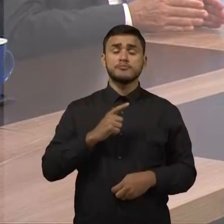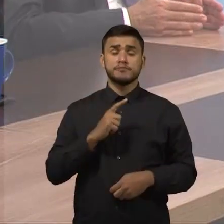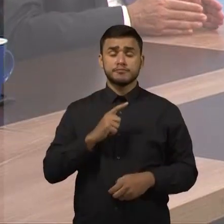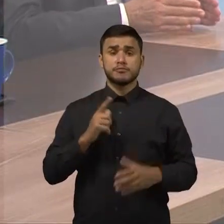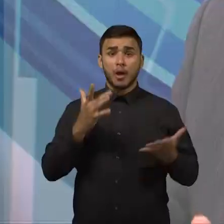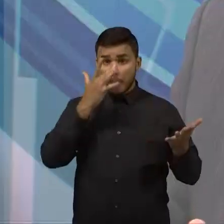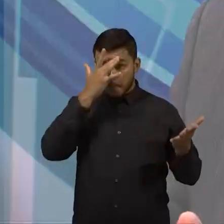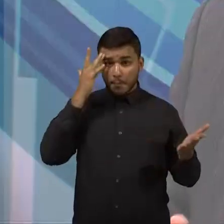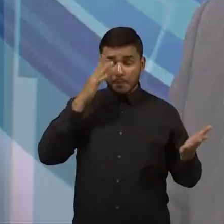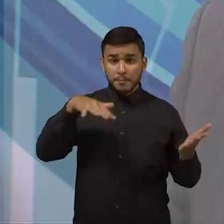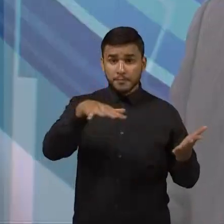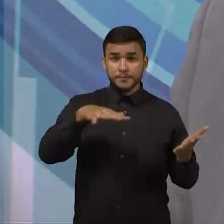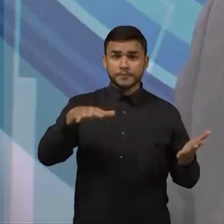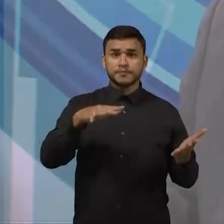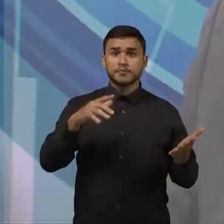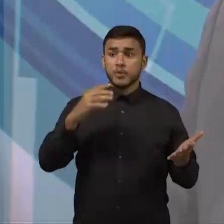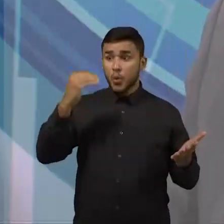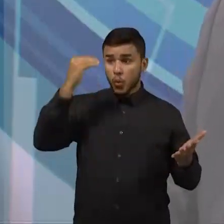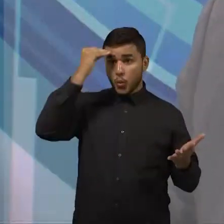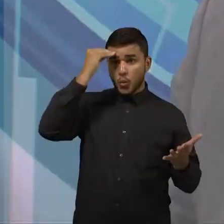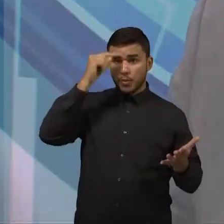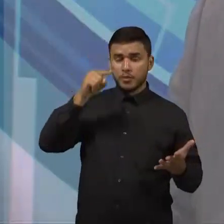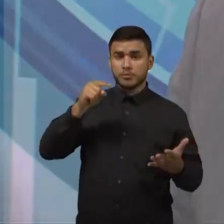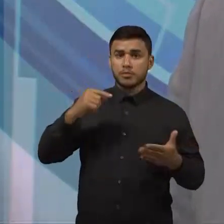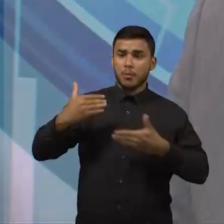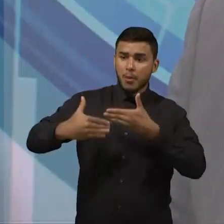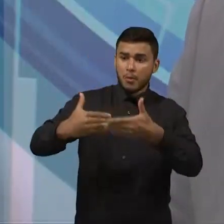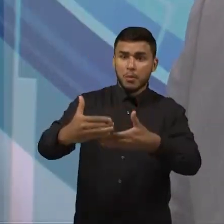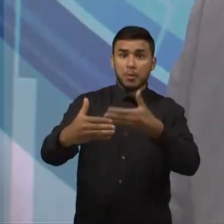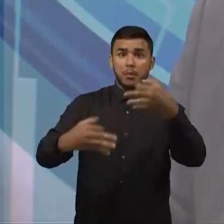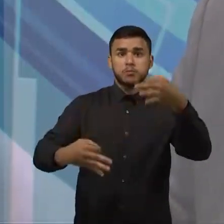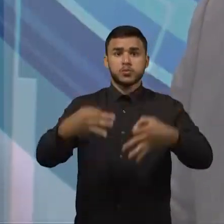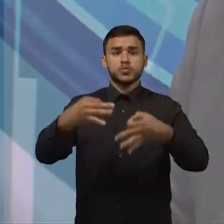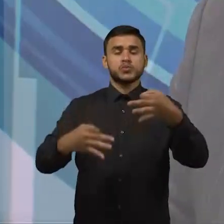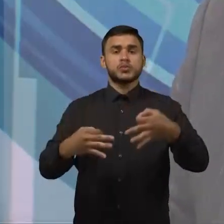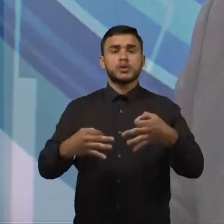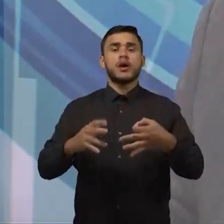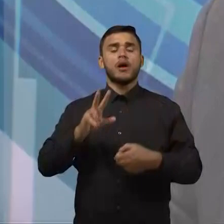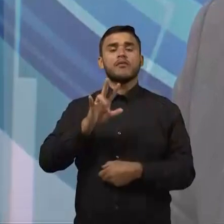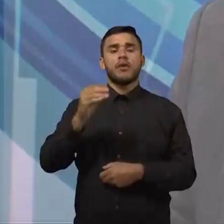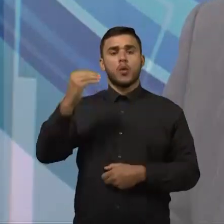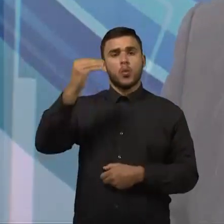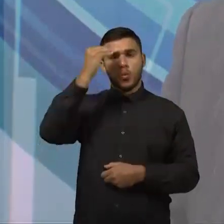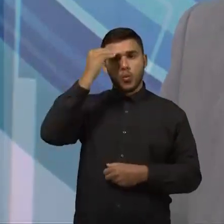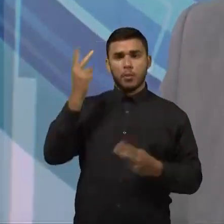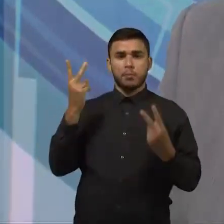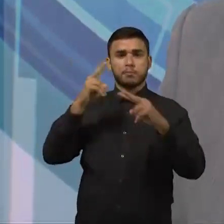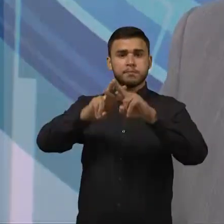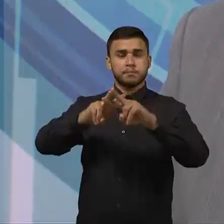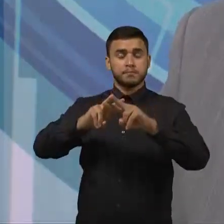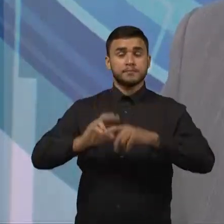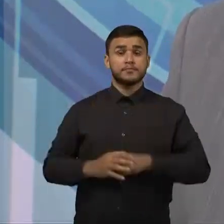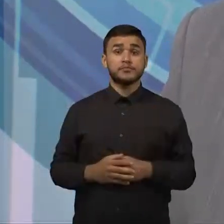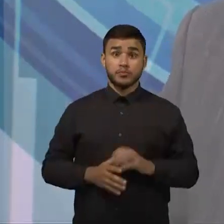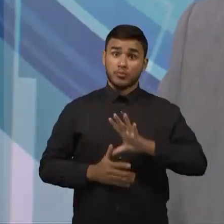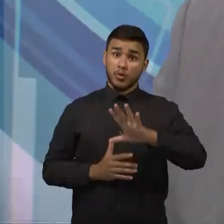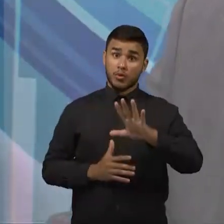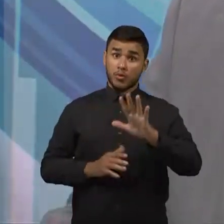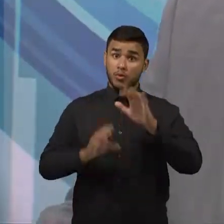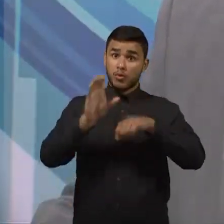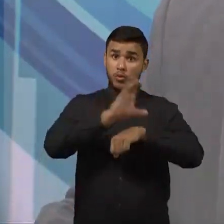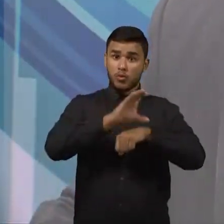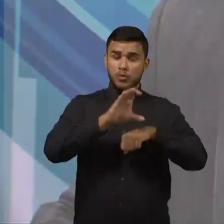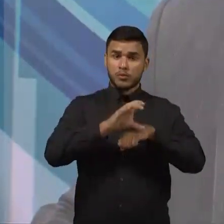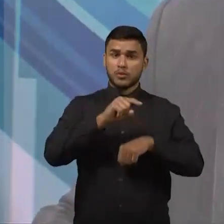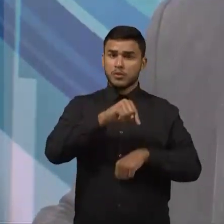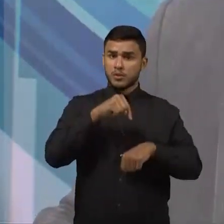pessoas só podem ser declaradas culpadas após o trânsito em julgado. E mais, a Constituição diz: esta garantia não